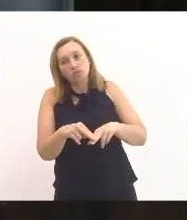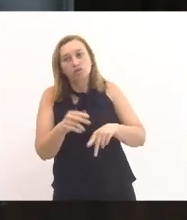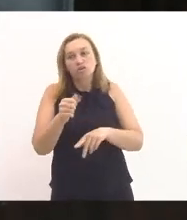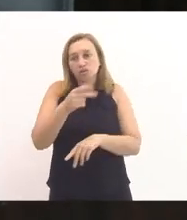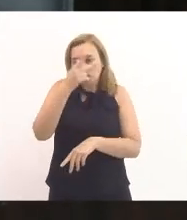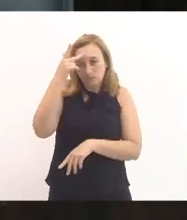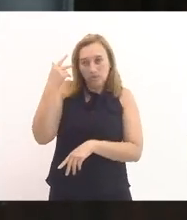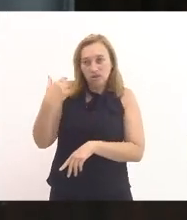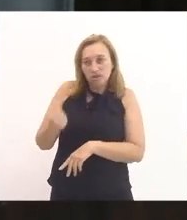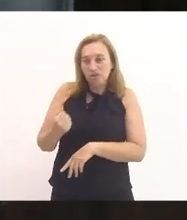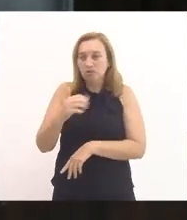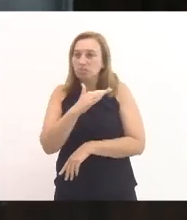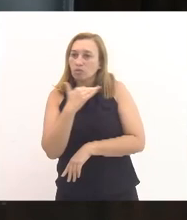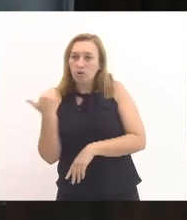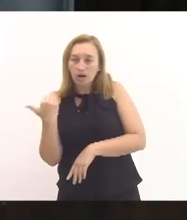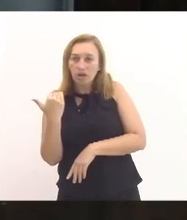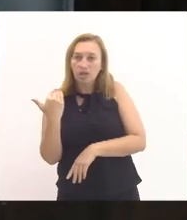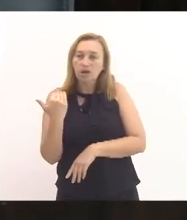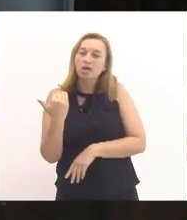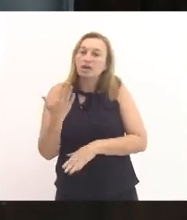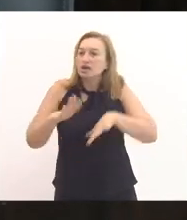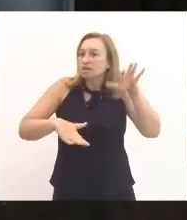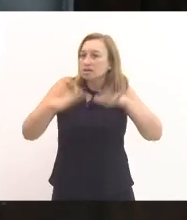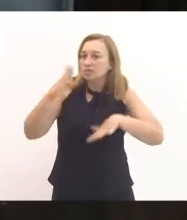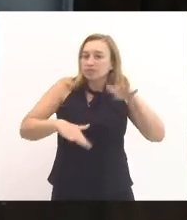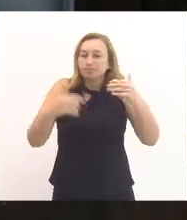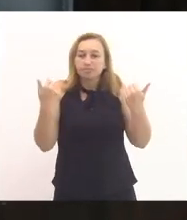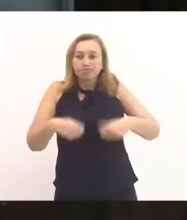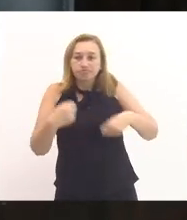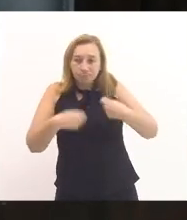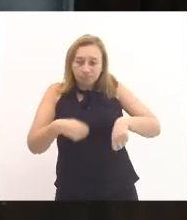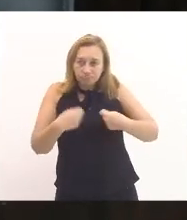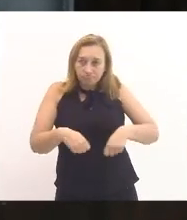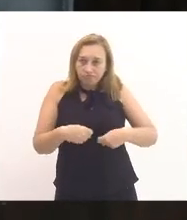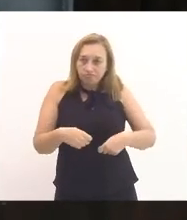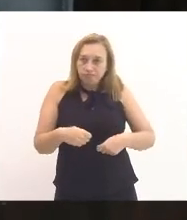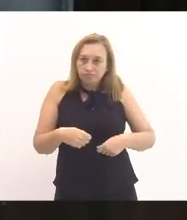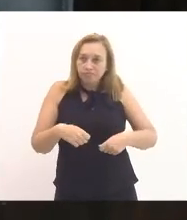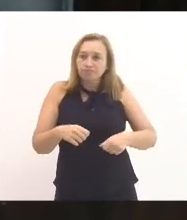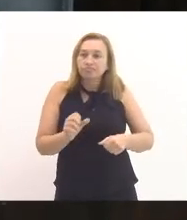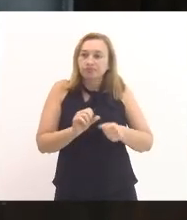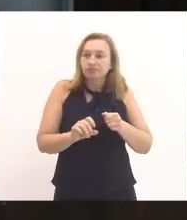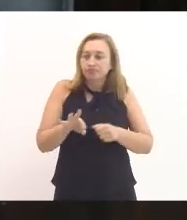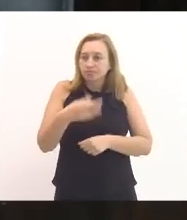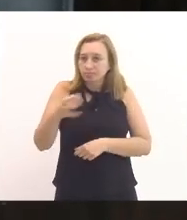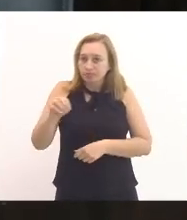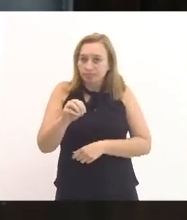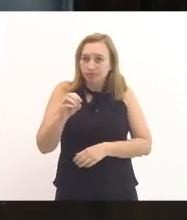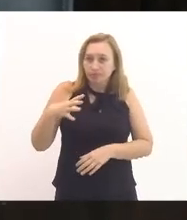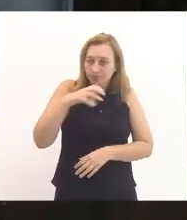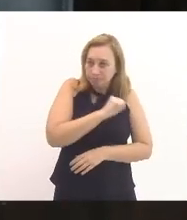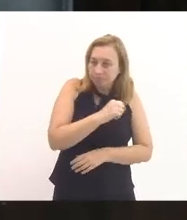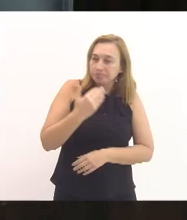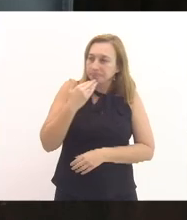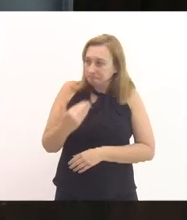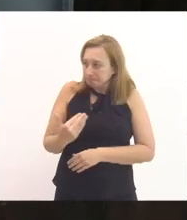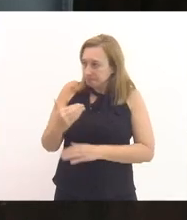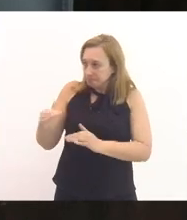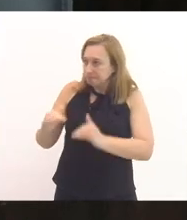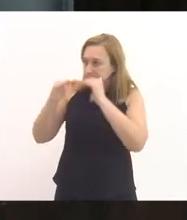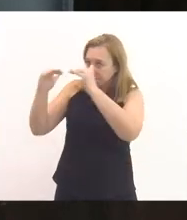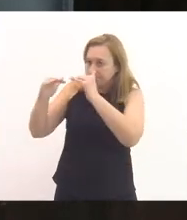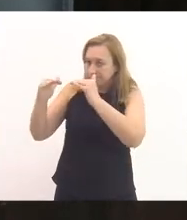aposentadoria independente da necessidade de um ato de promoção que seja feita a promoção imediata então pedir só a vossa